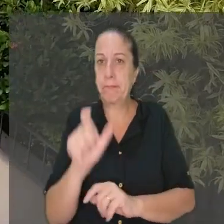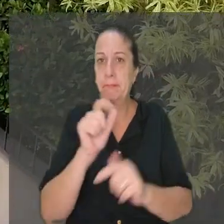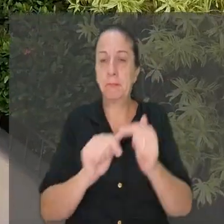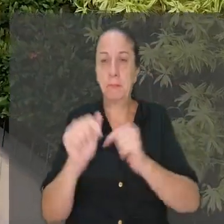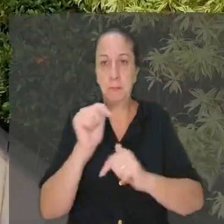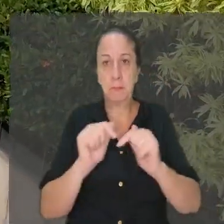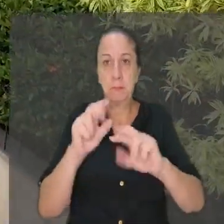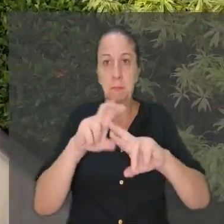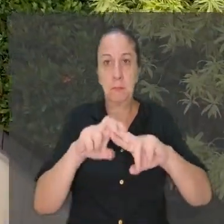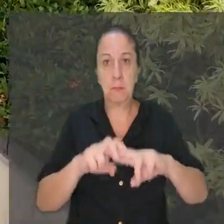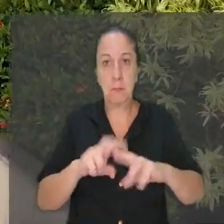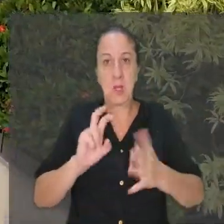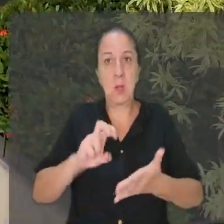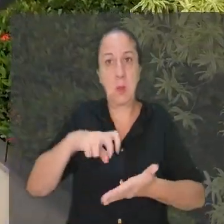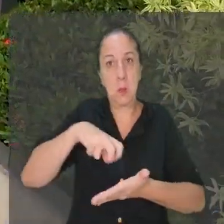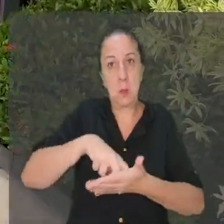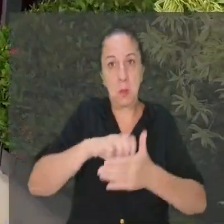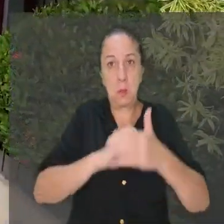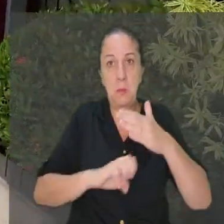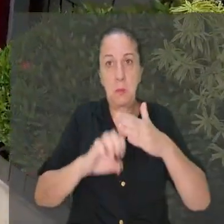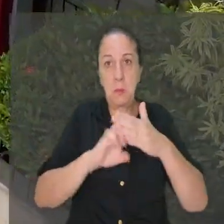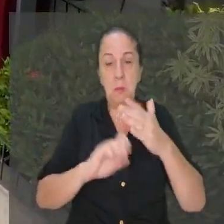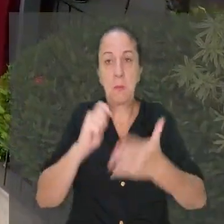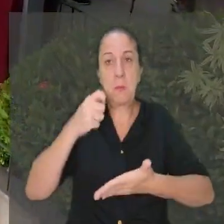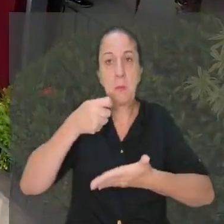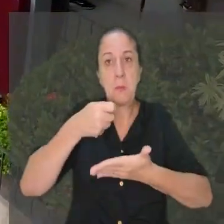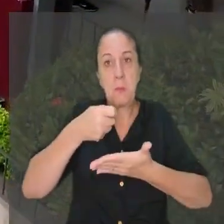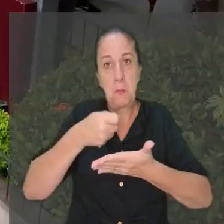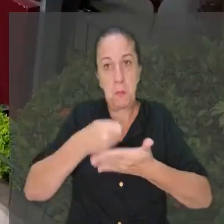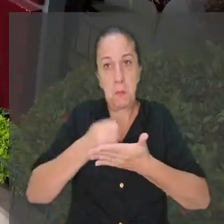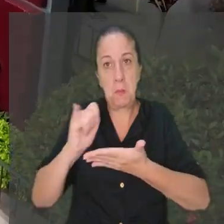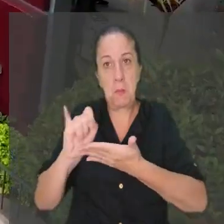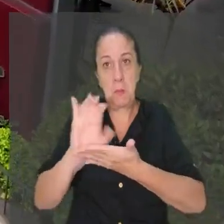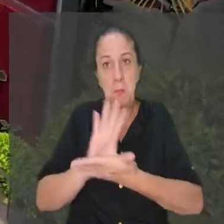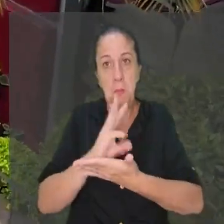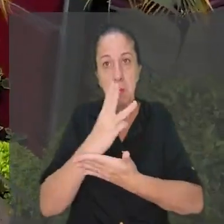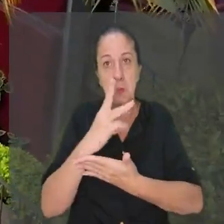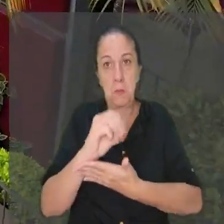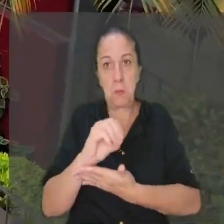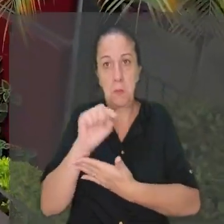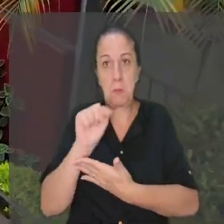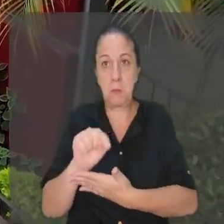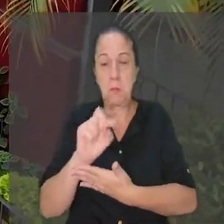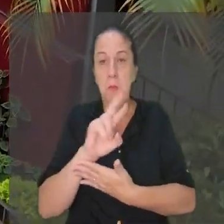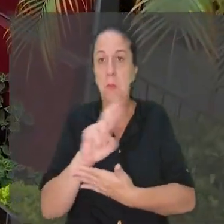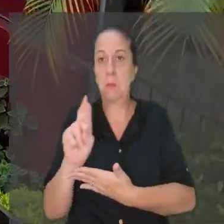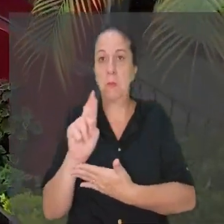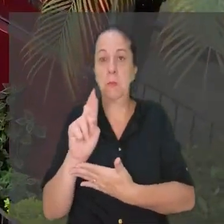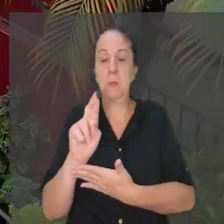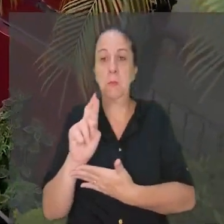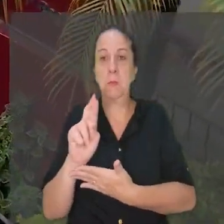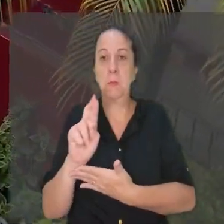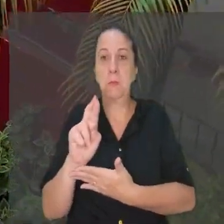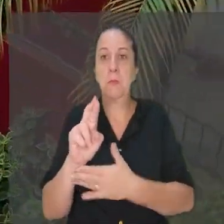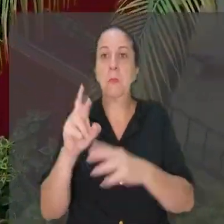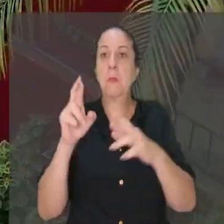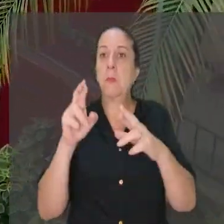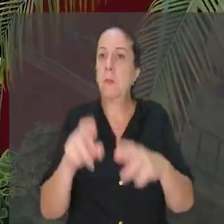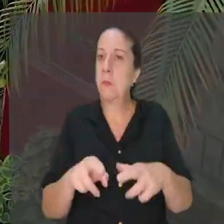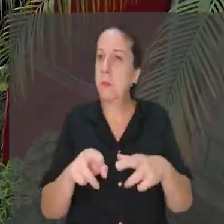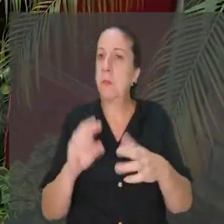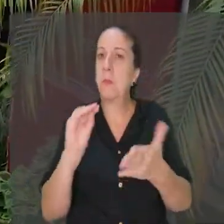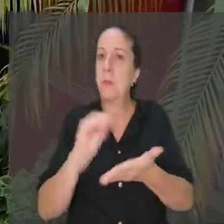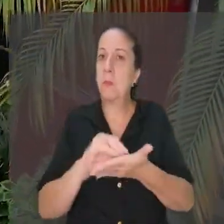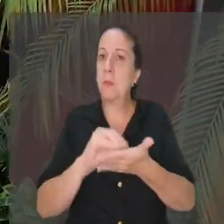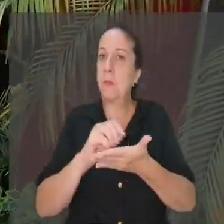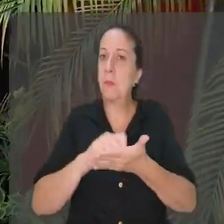trabalhador. Por isso, condenou a empresa a pagar indenização de R$30 mil ao artista. Para o regional, a falta